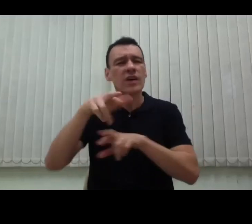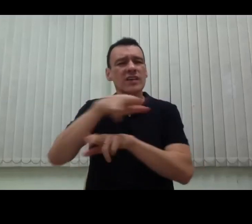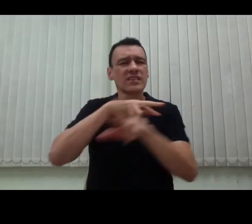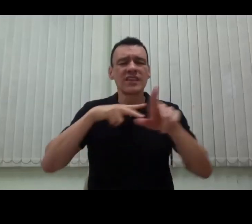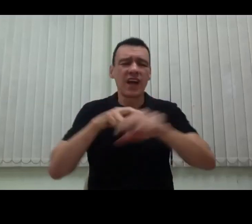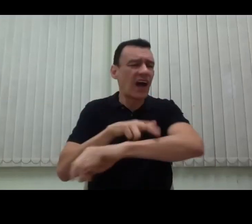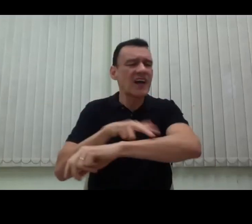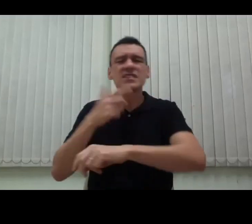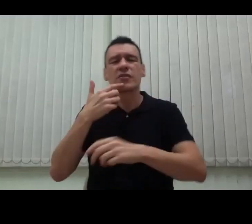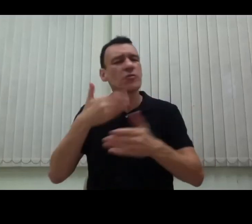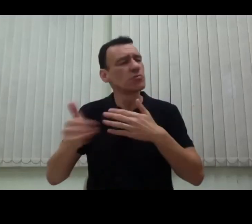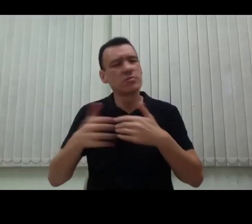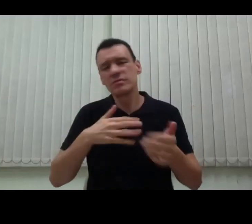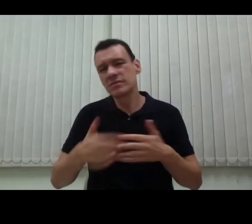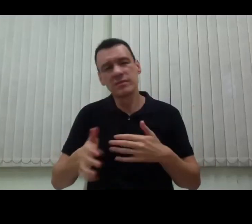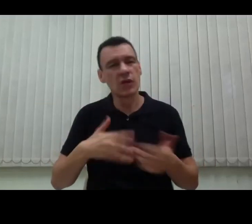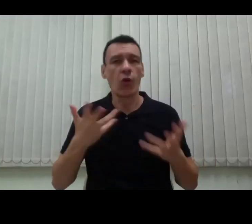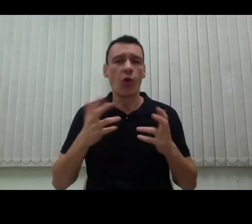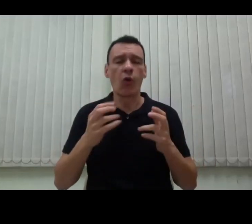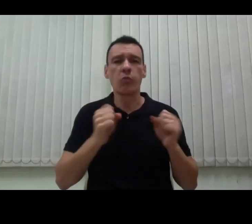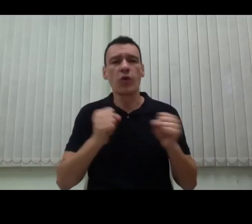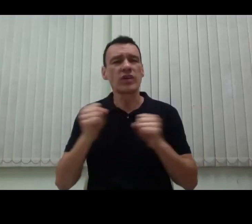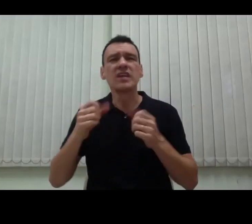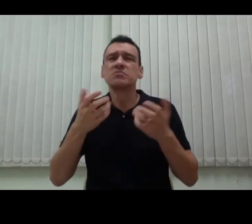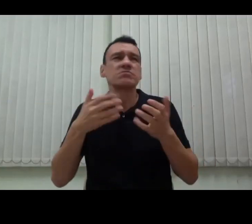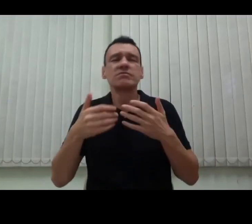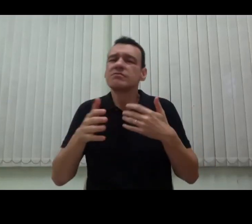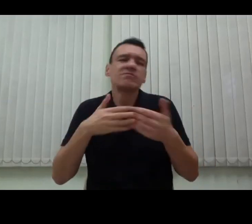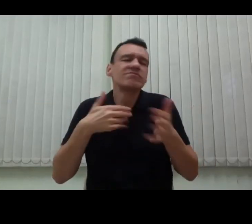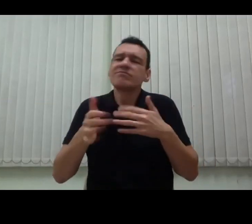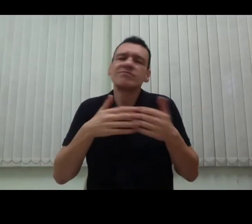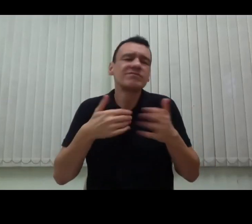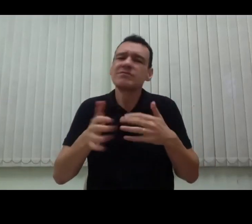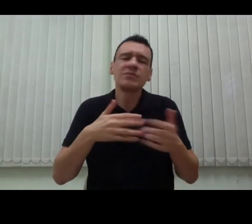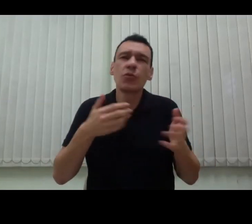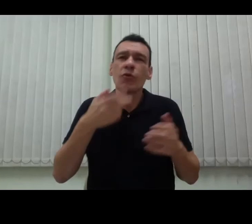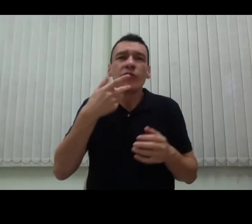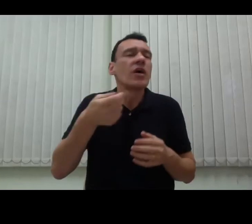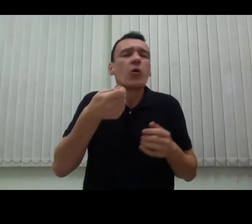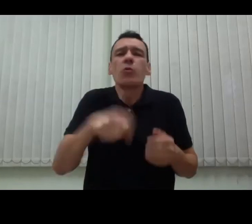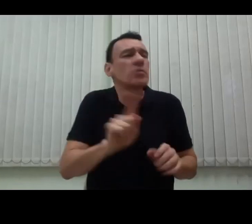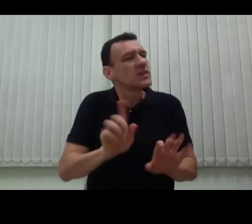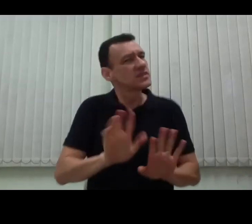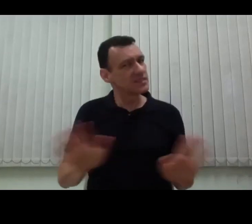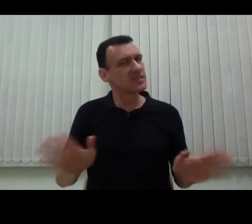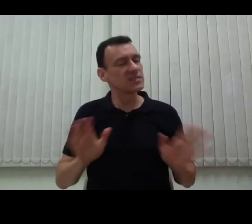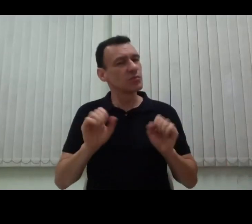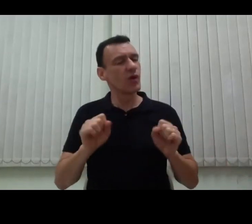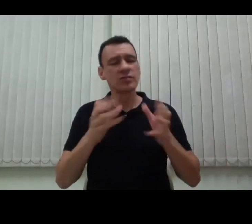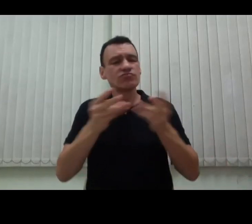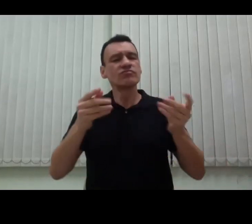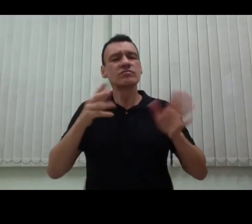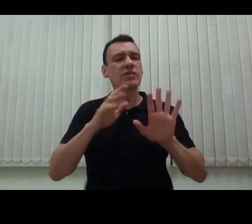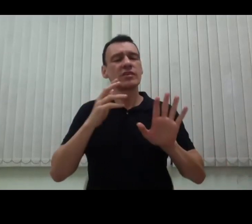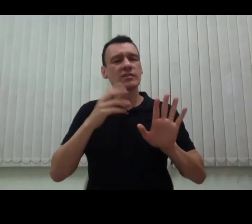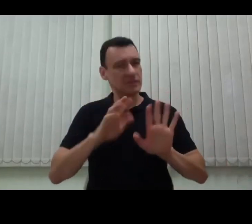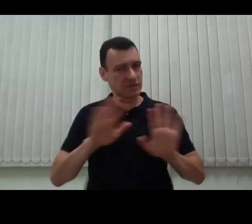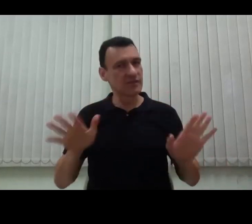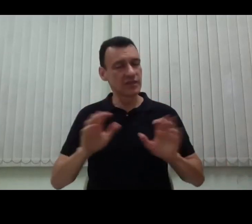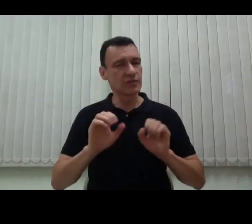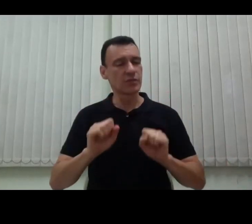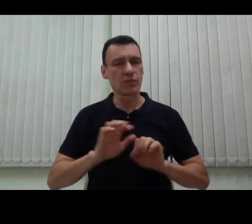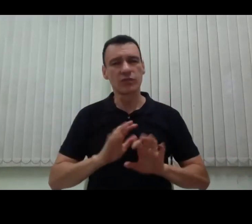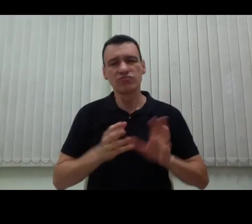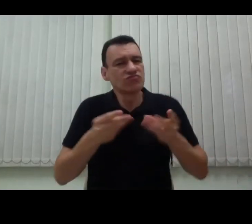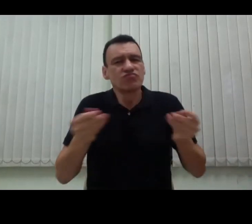poderes. No entanto, esses livros, o espaço da biblioteca naquela época precisava de uma